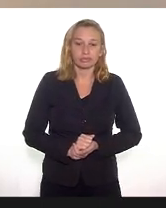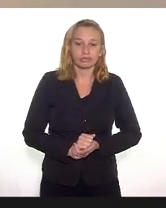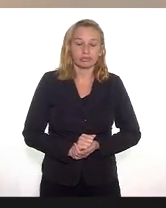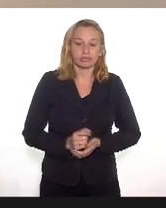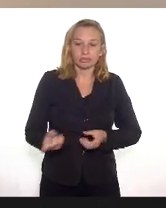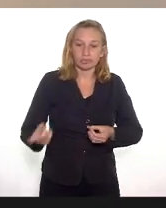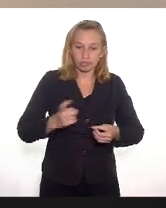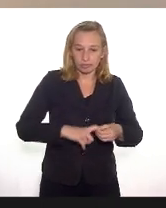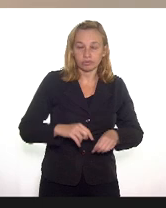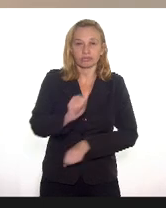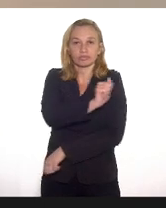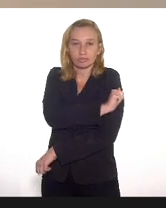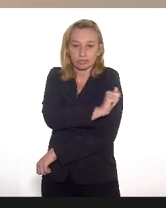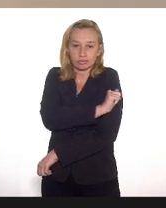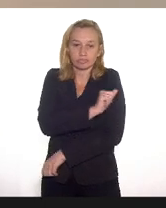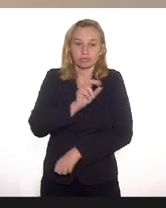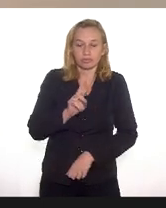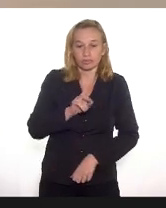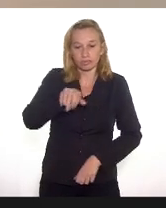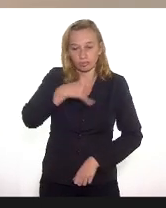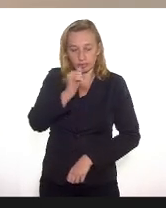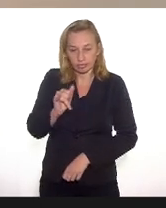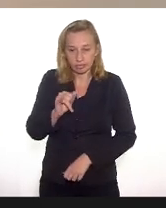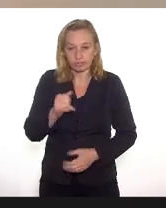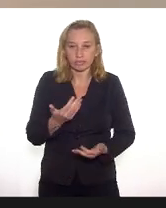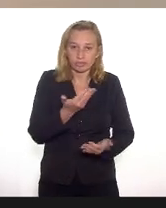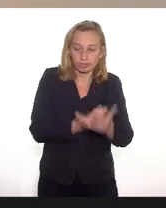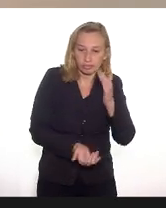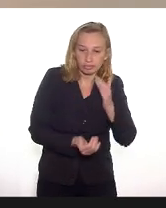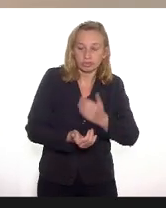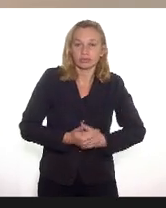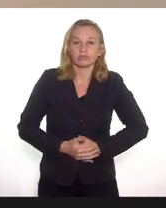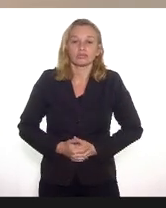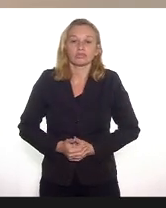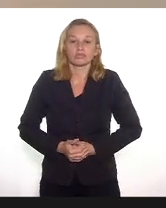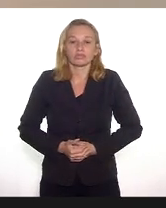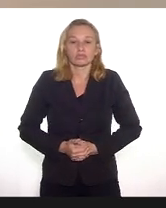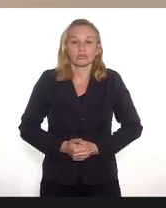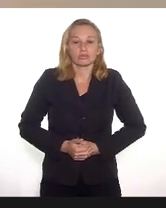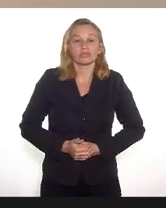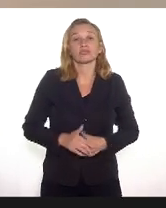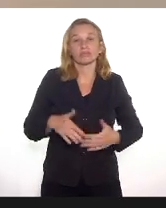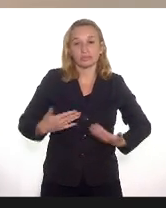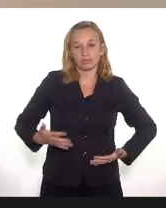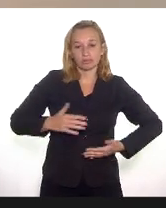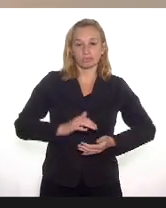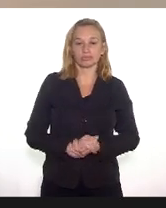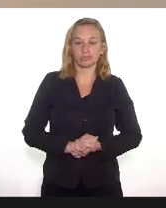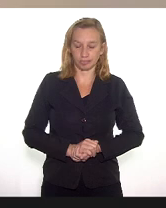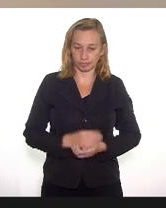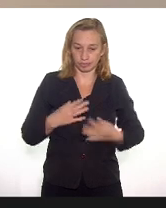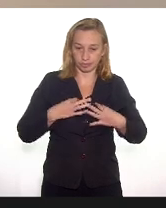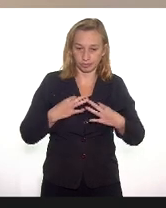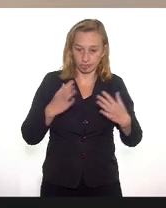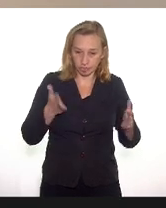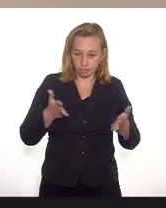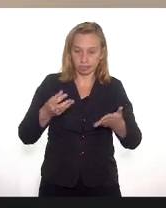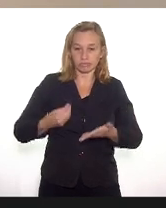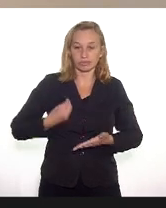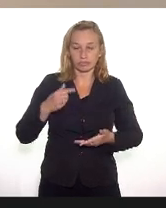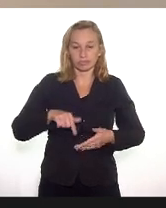meninos do EJA e que se perderam. E então, minha participação hoje é mesmo